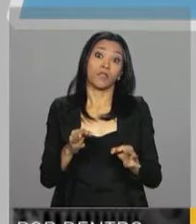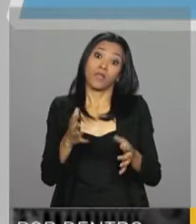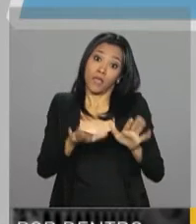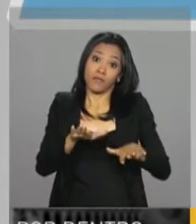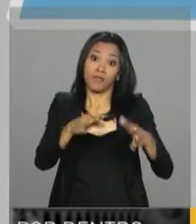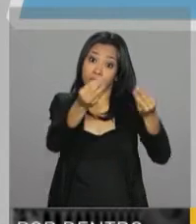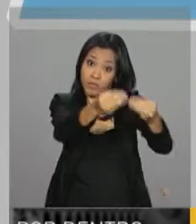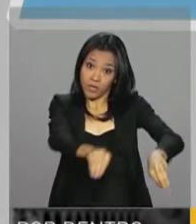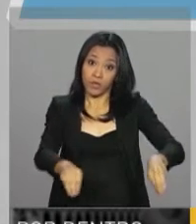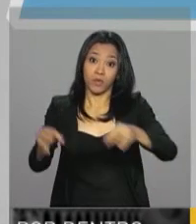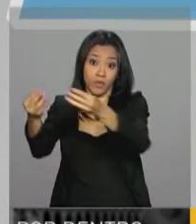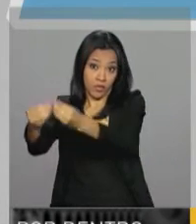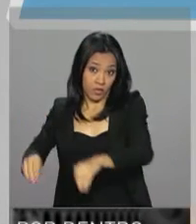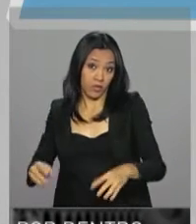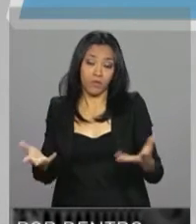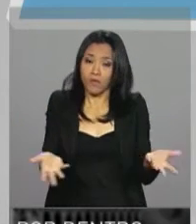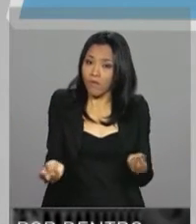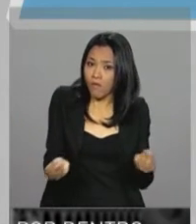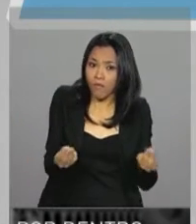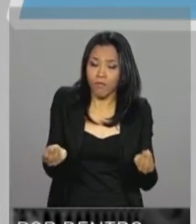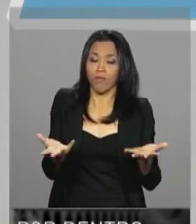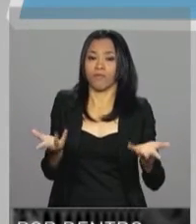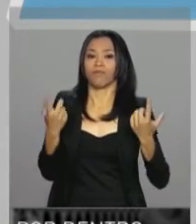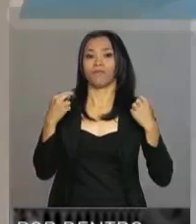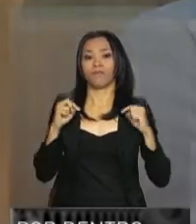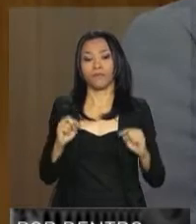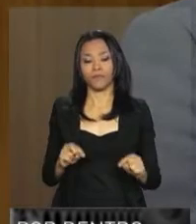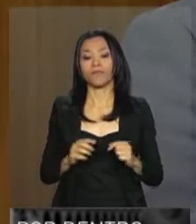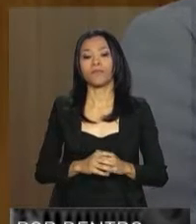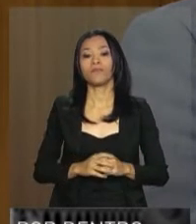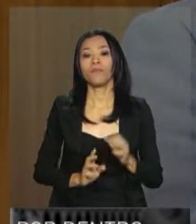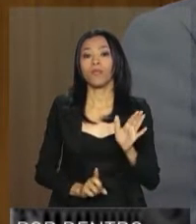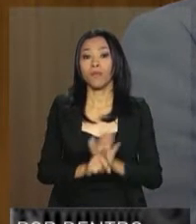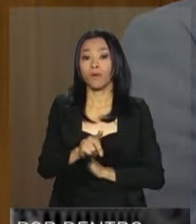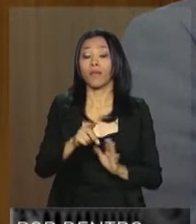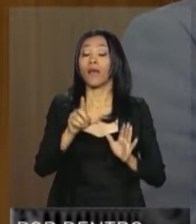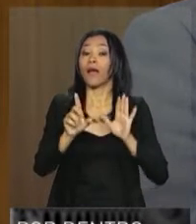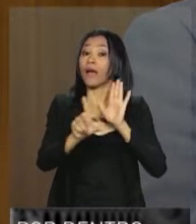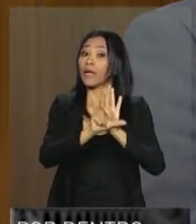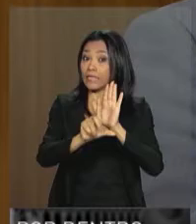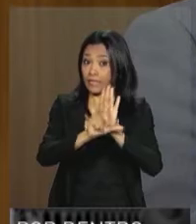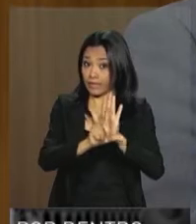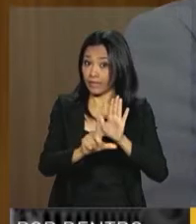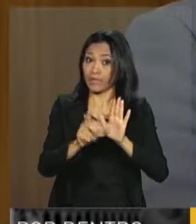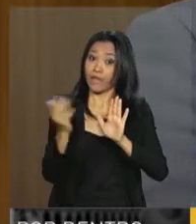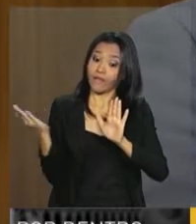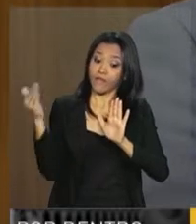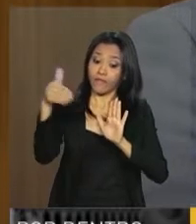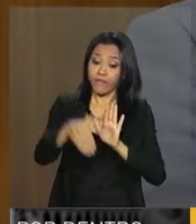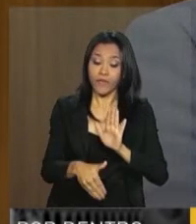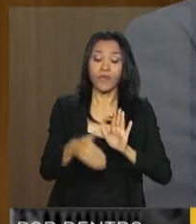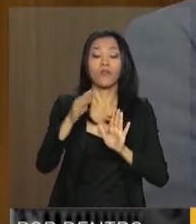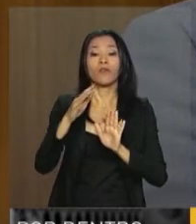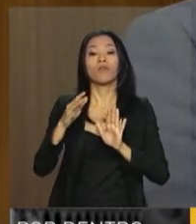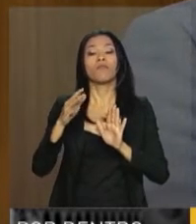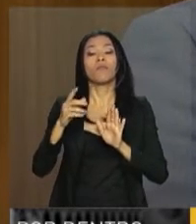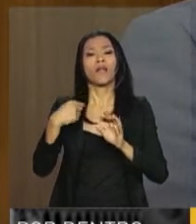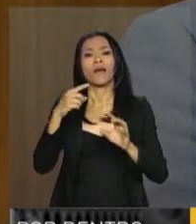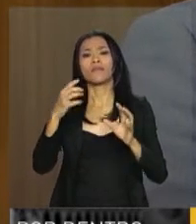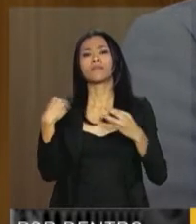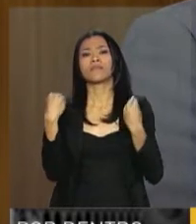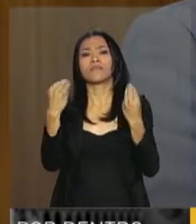trabalhista veja bem a a legislação ela vem é justamente para cumprir o objetivo de dar segurança